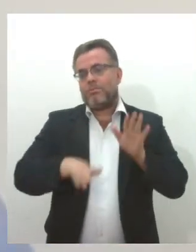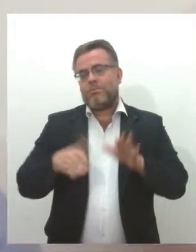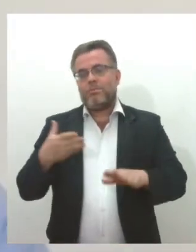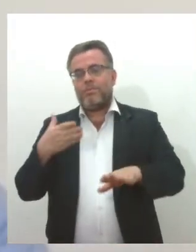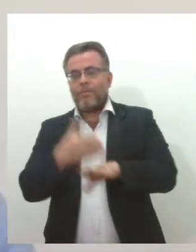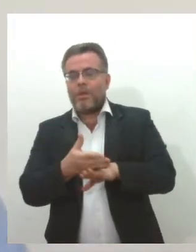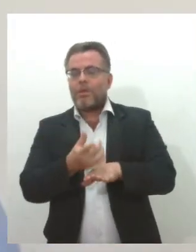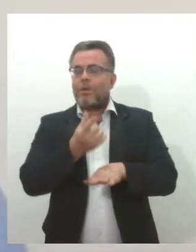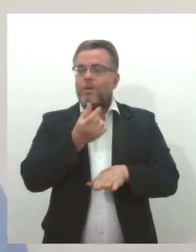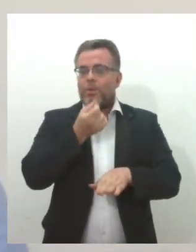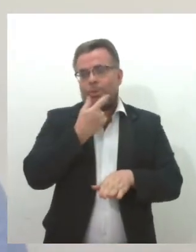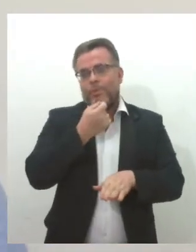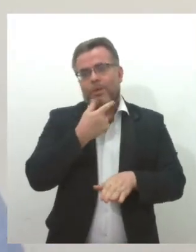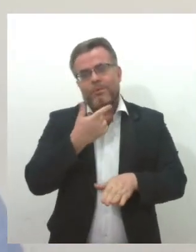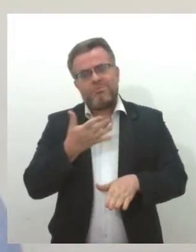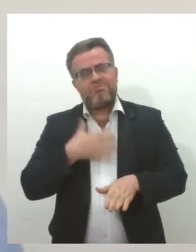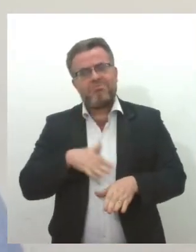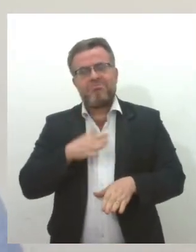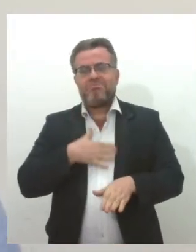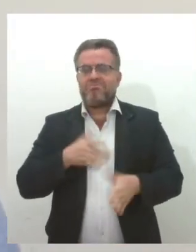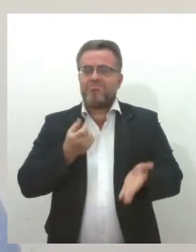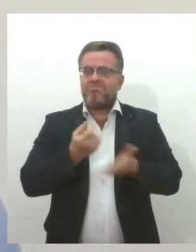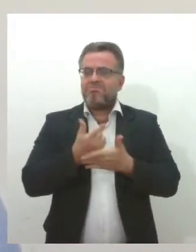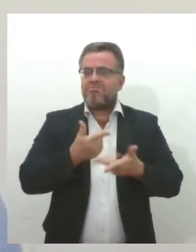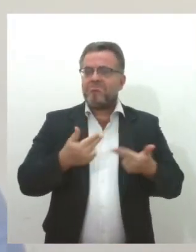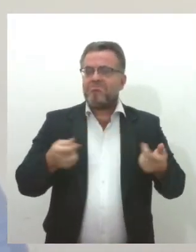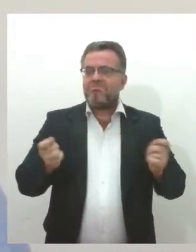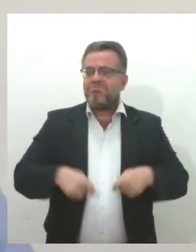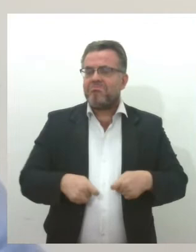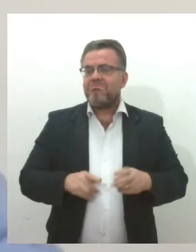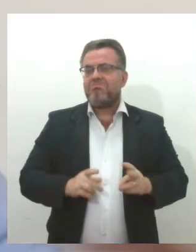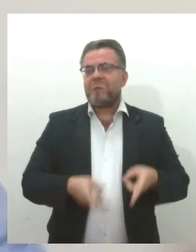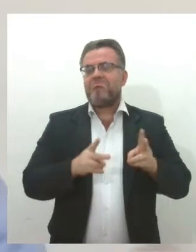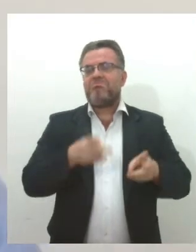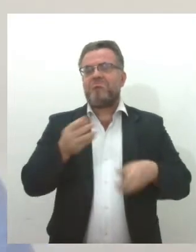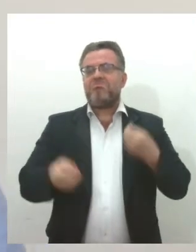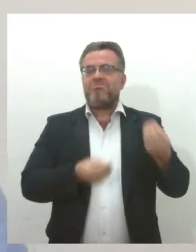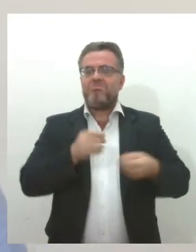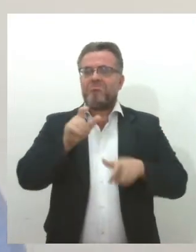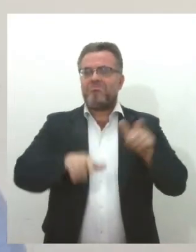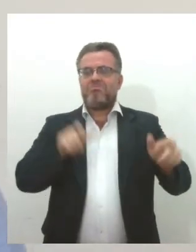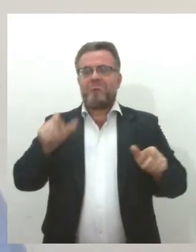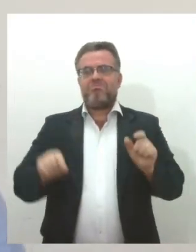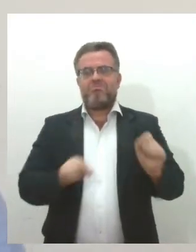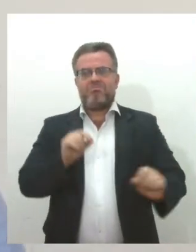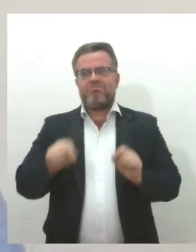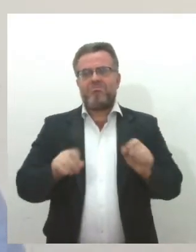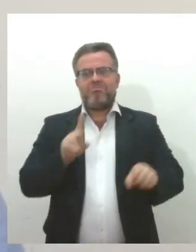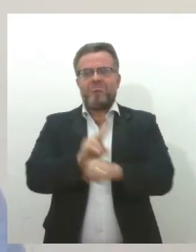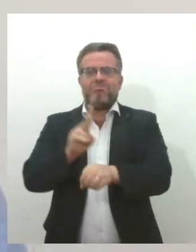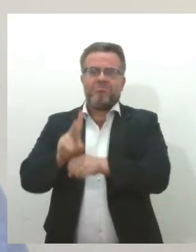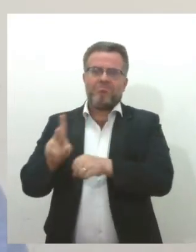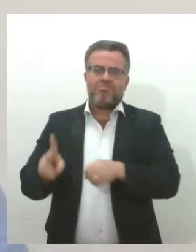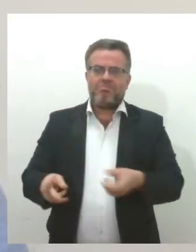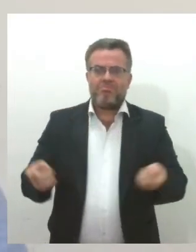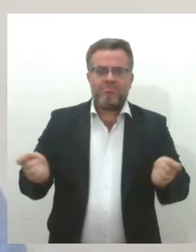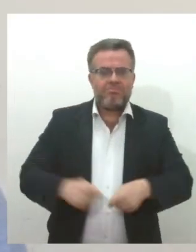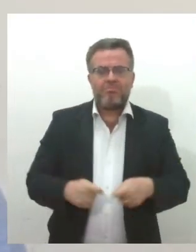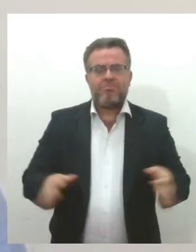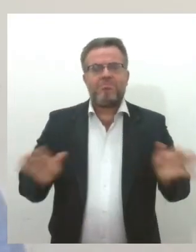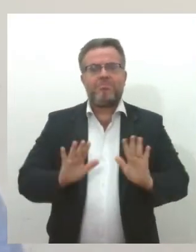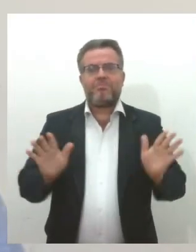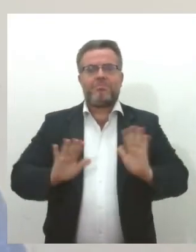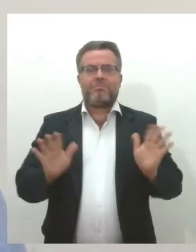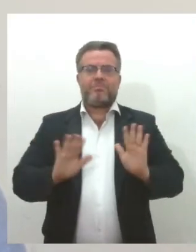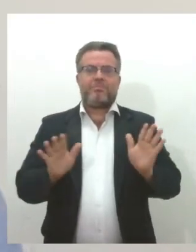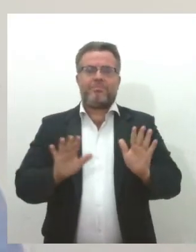enfim tá esperando algum algum prato algo do tipo a encontrar atendido não nos custa nada